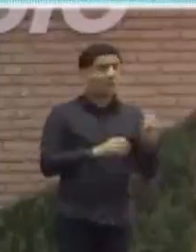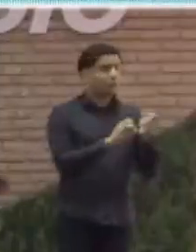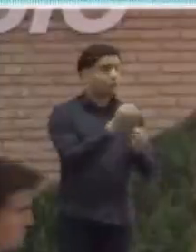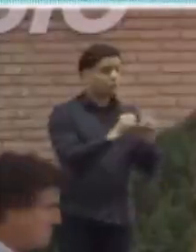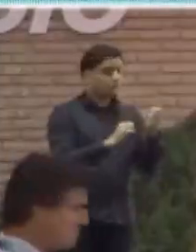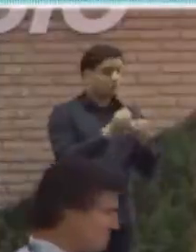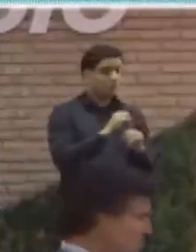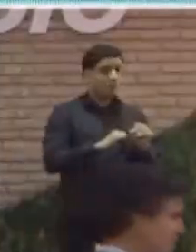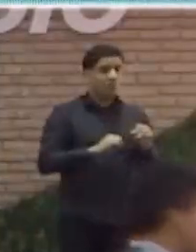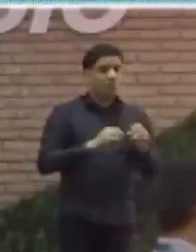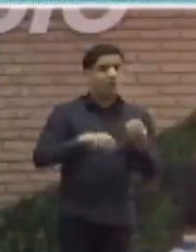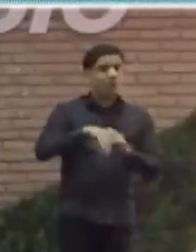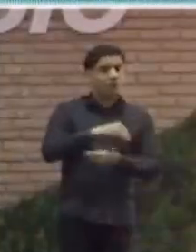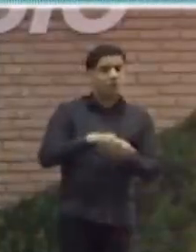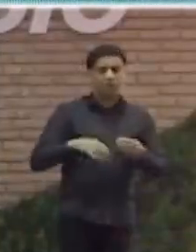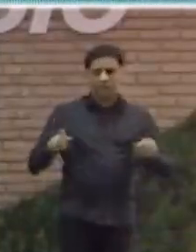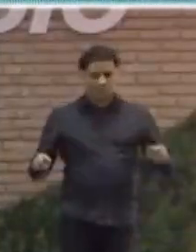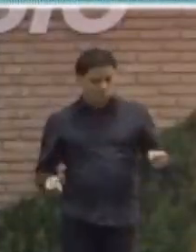industrialização envolvendo concreto